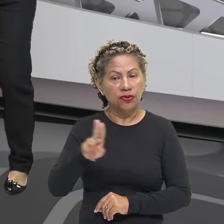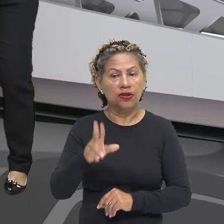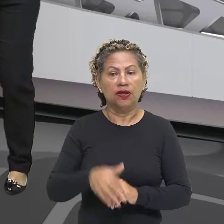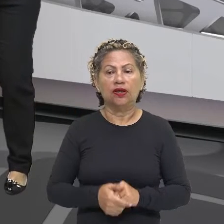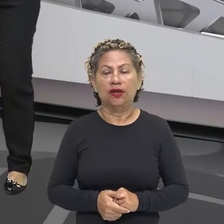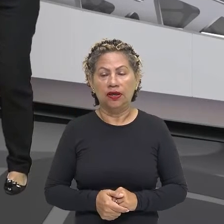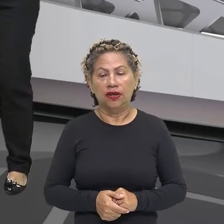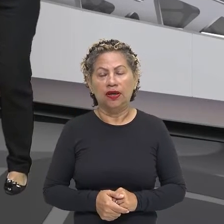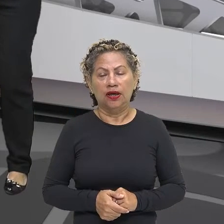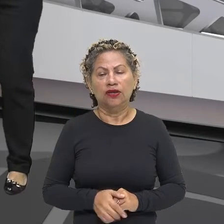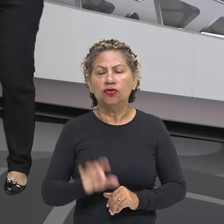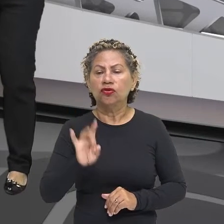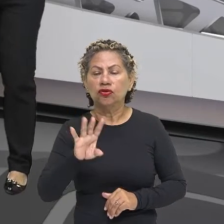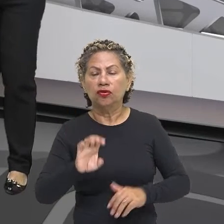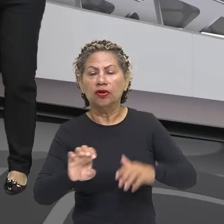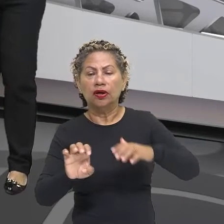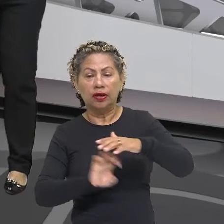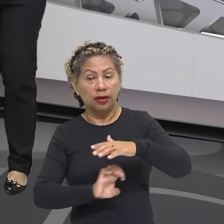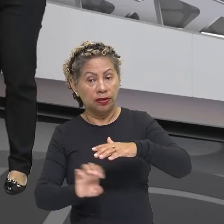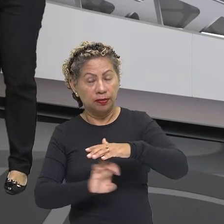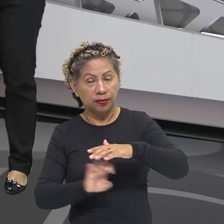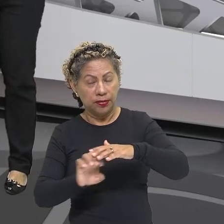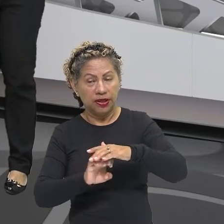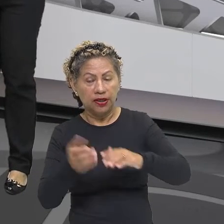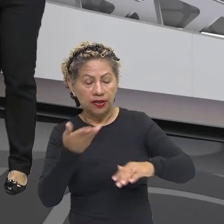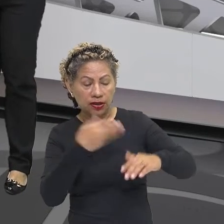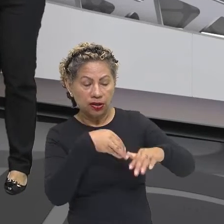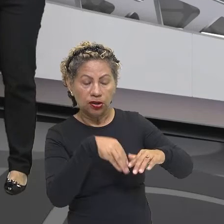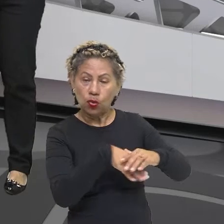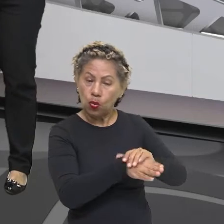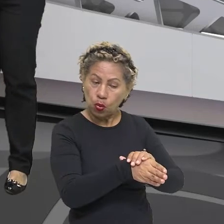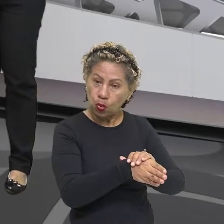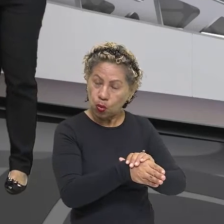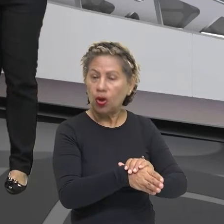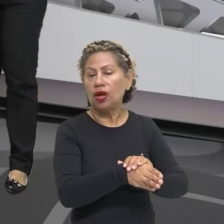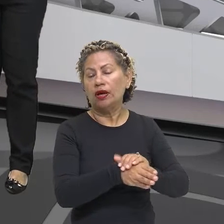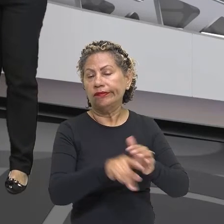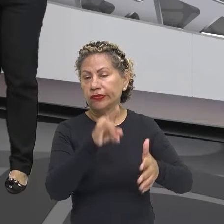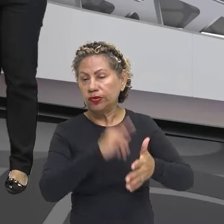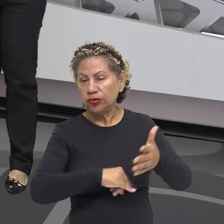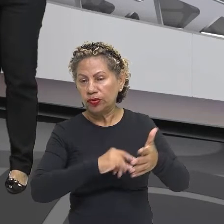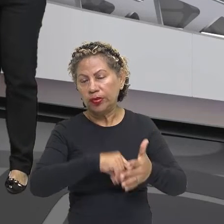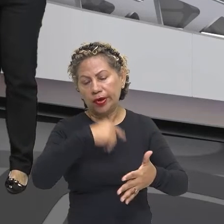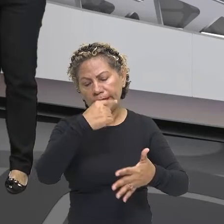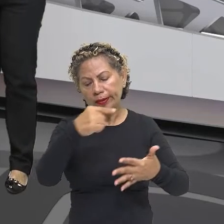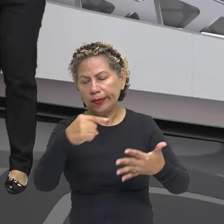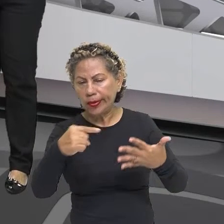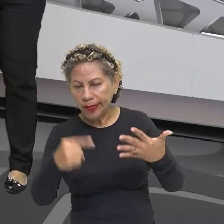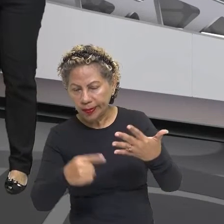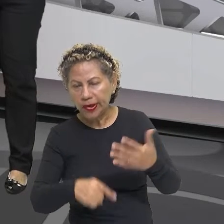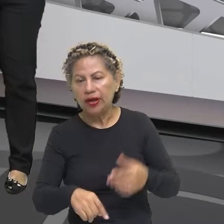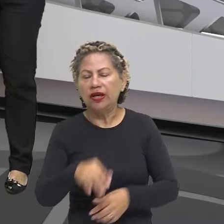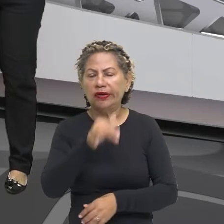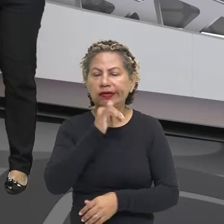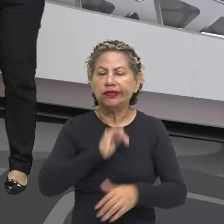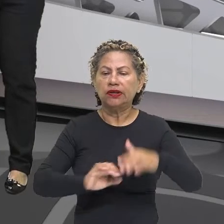a ponta, essas redes garantem uma navegação anônima, o que torna esses